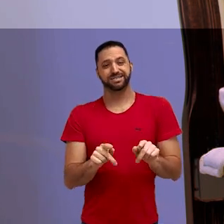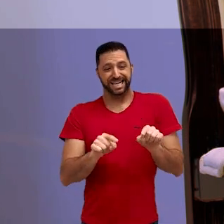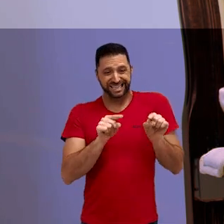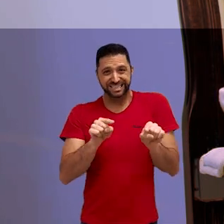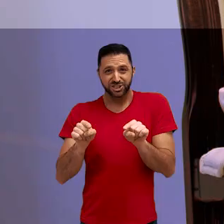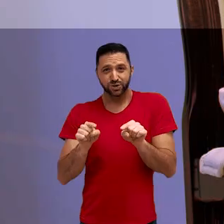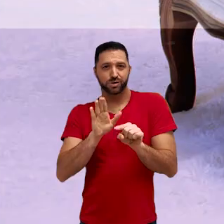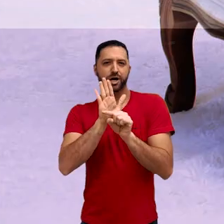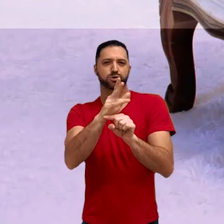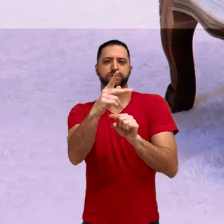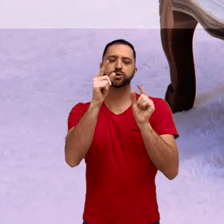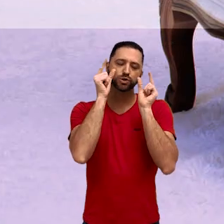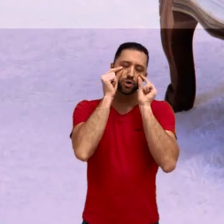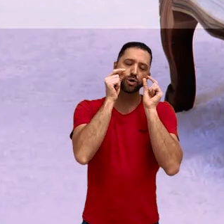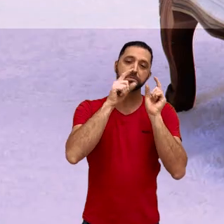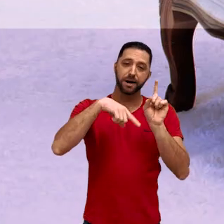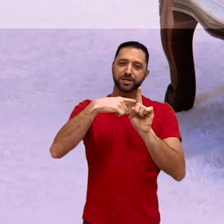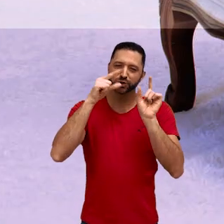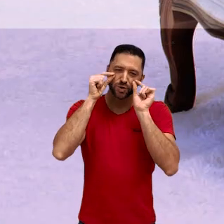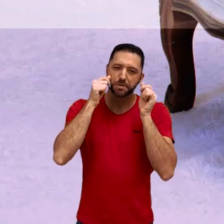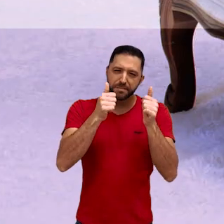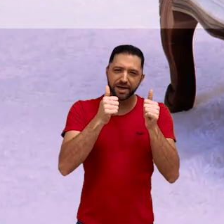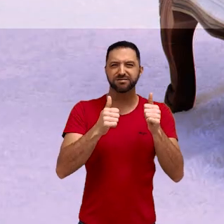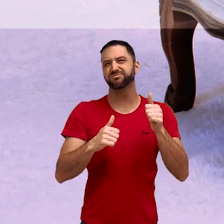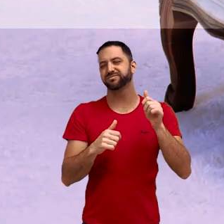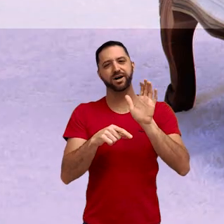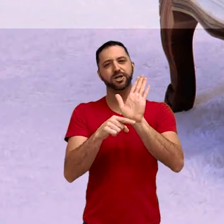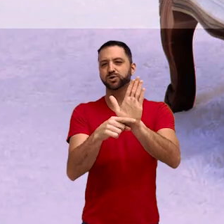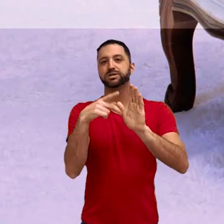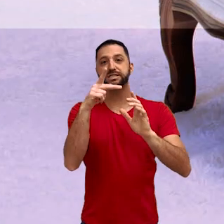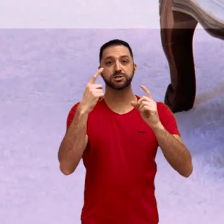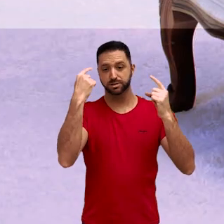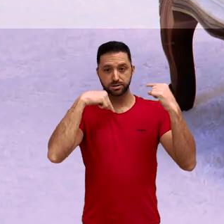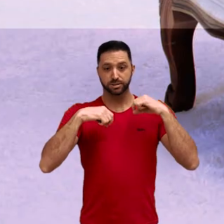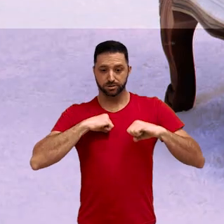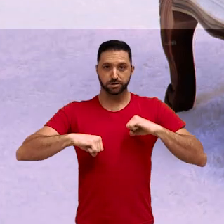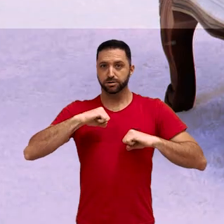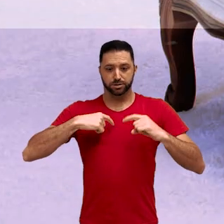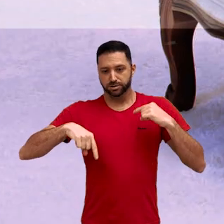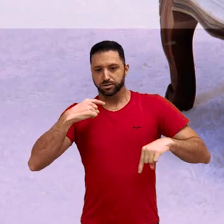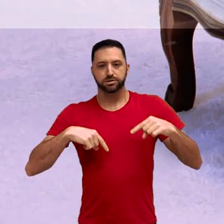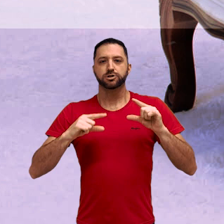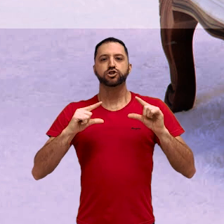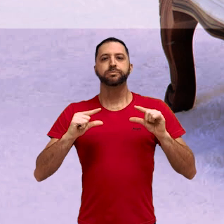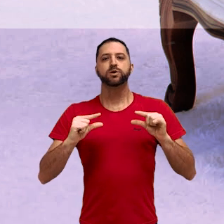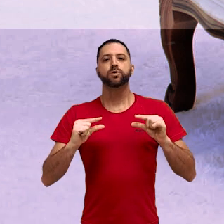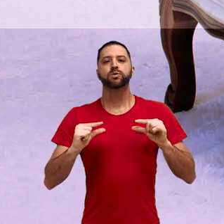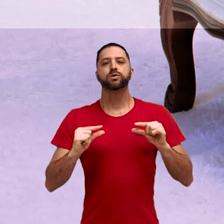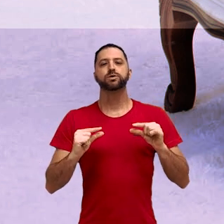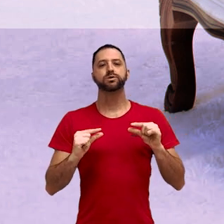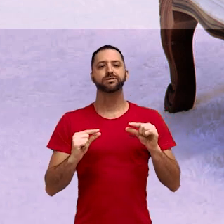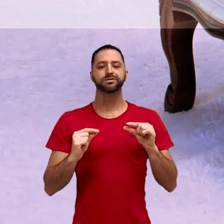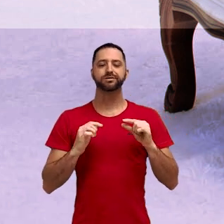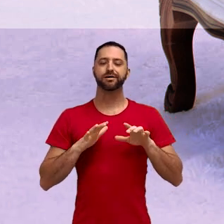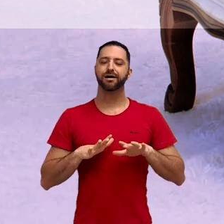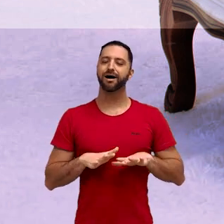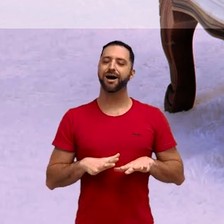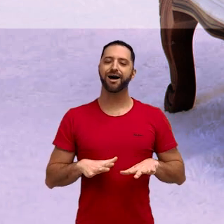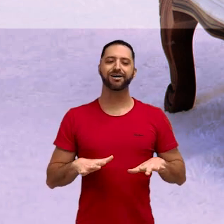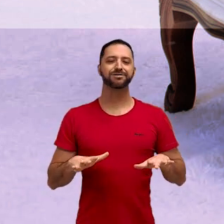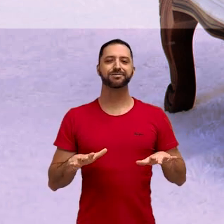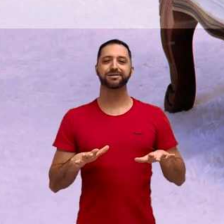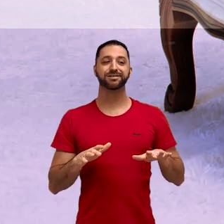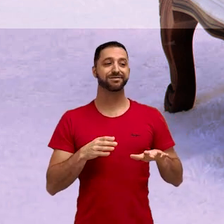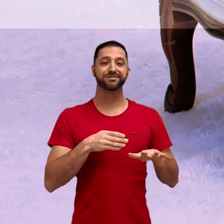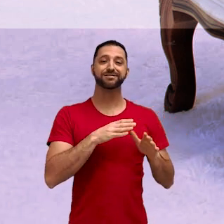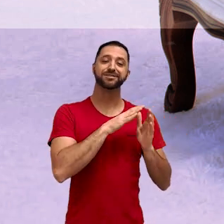te traz paz. Sim. E isso, fora o teu sono, já vai estar fazendo o quê? Baixando todo o teu cortisol para você ter